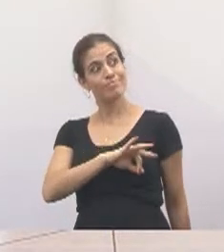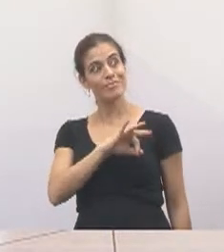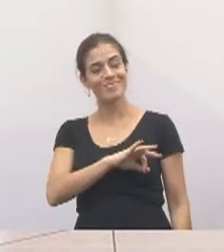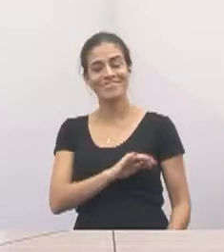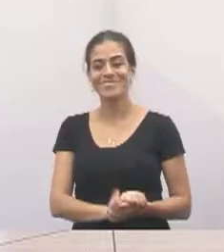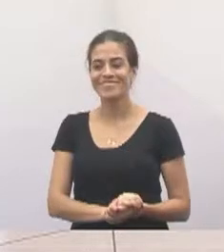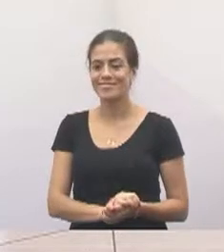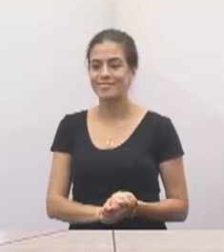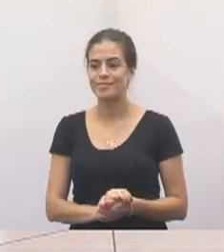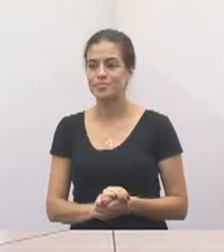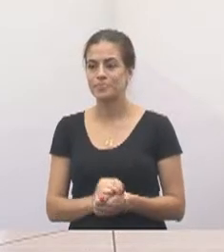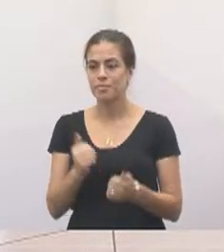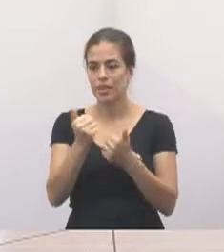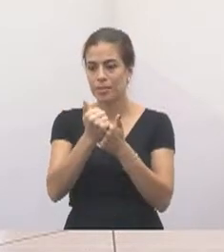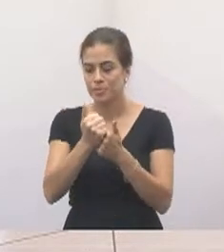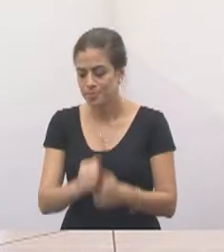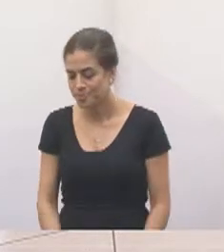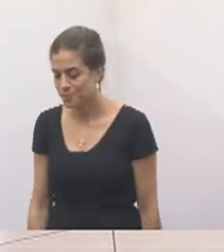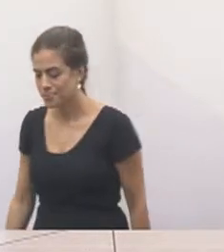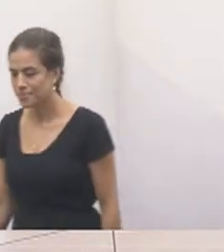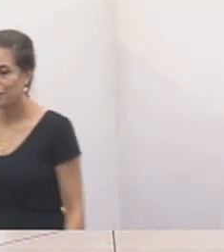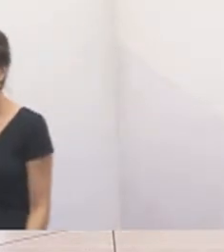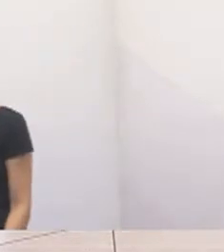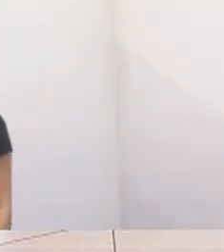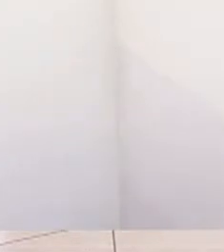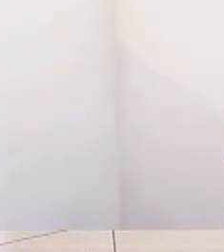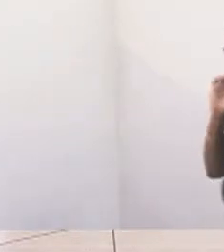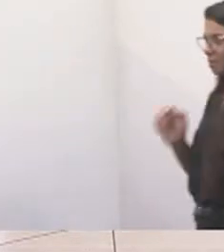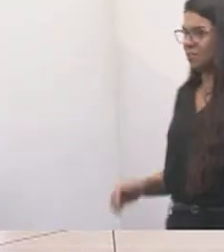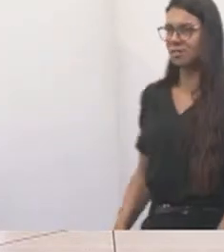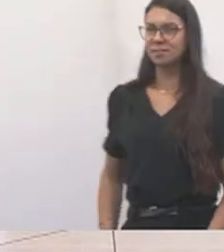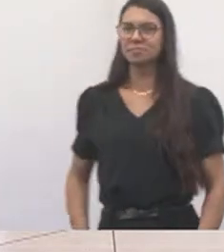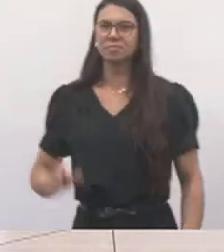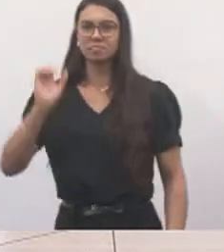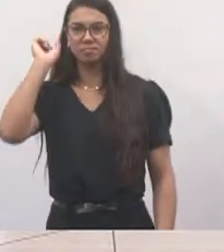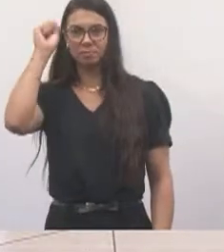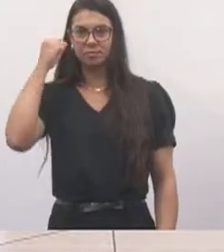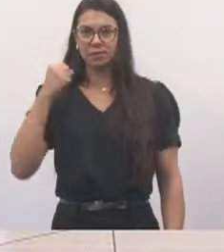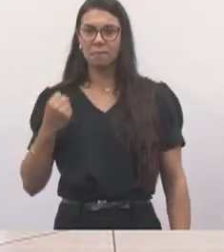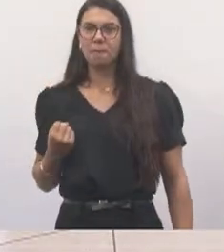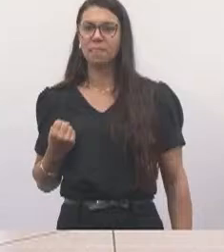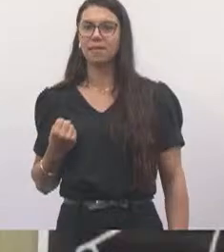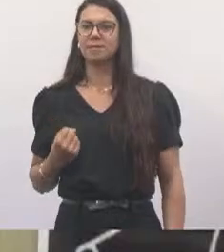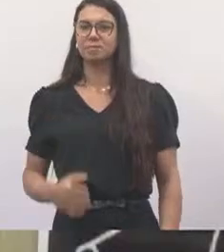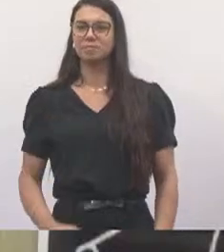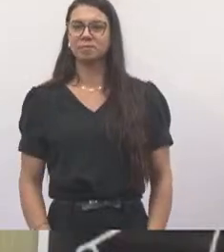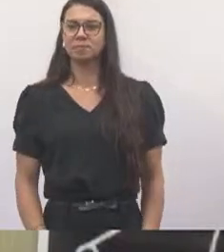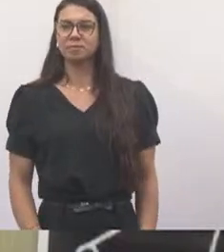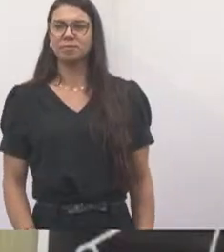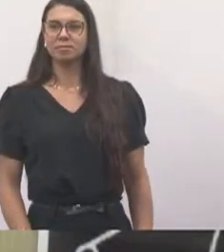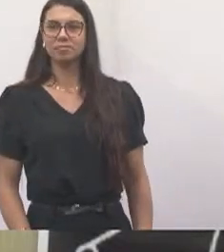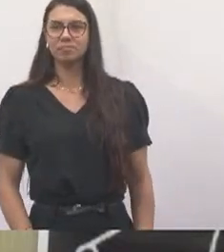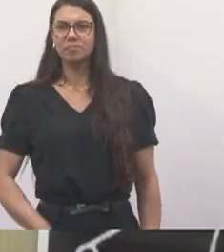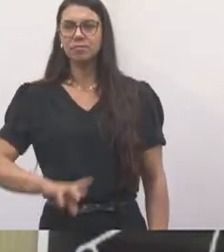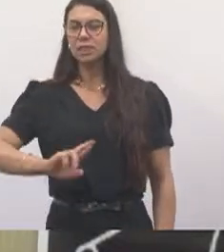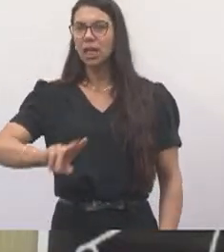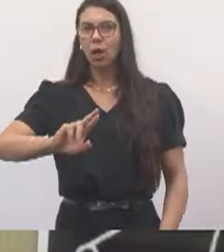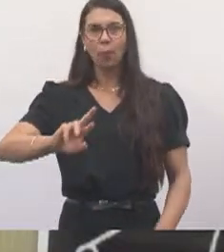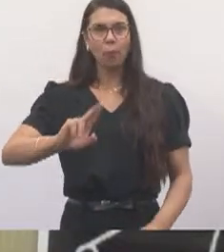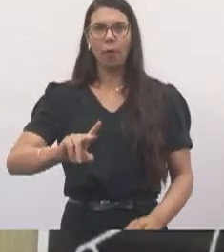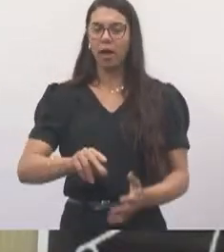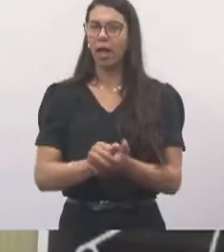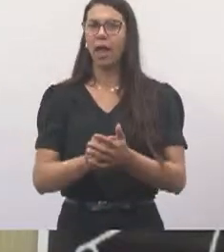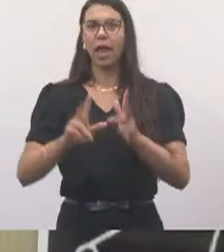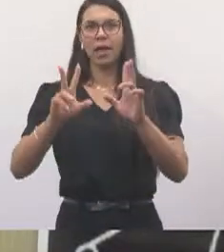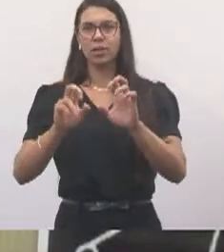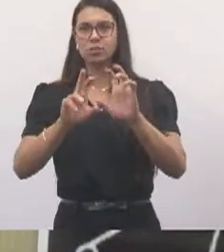manter como vota a vereadora Sônia patas amizade então vou reforçar em cima do que você tá falando Vereador ronha não é aumento de salário